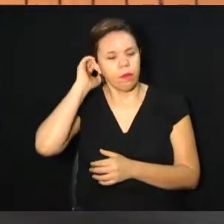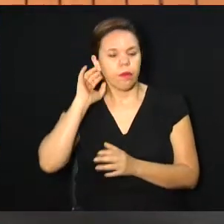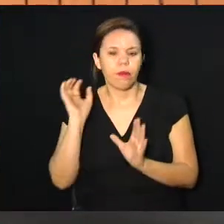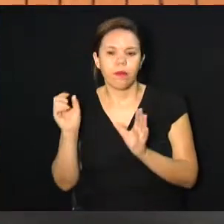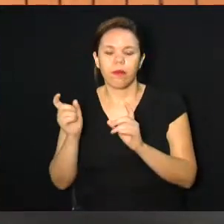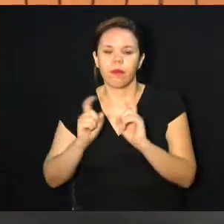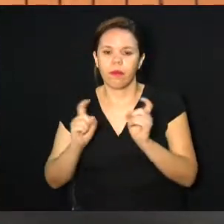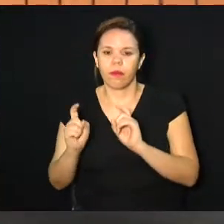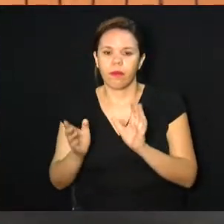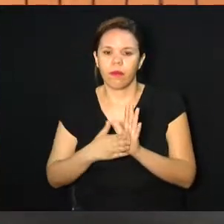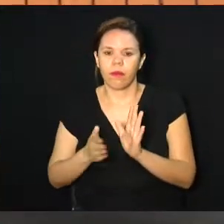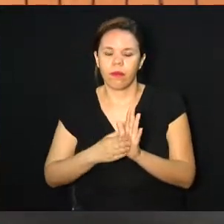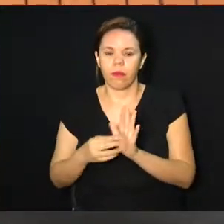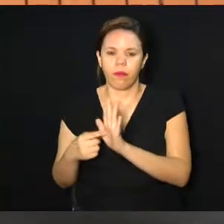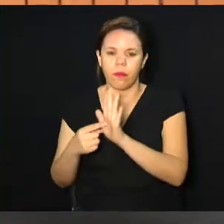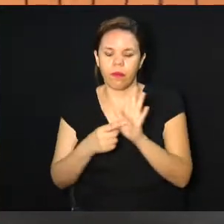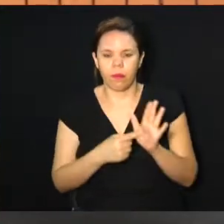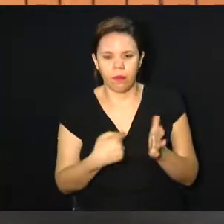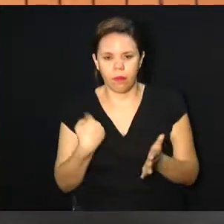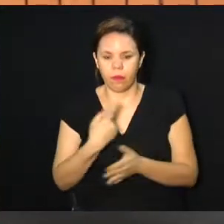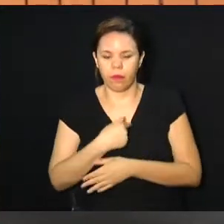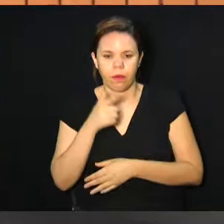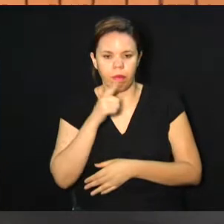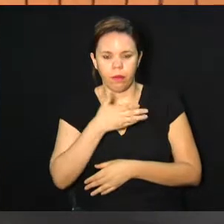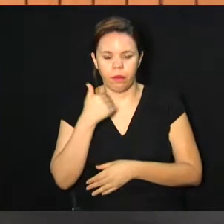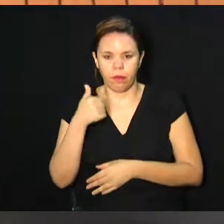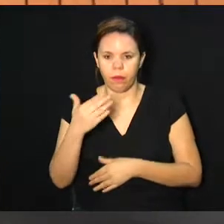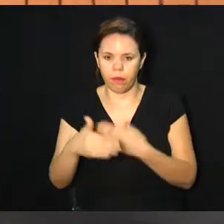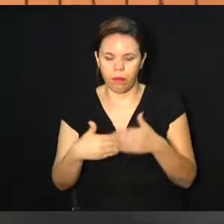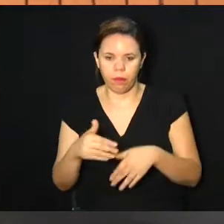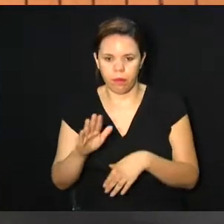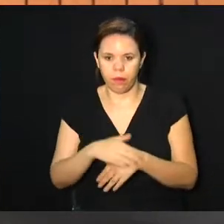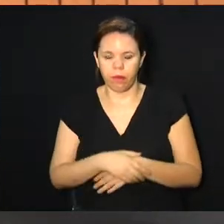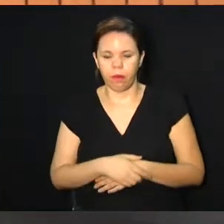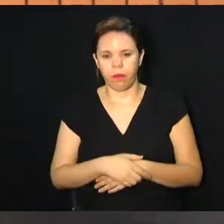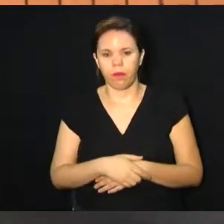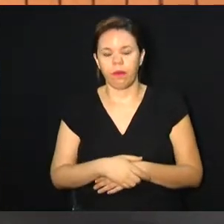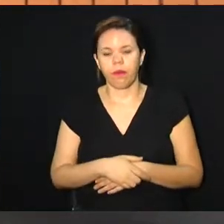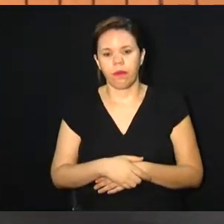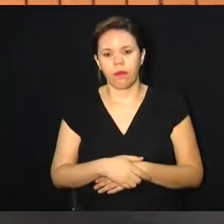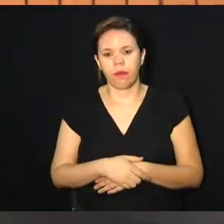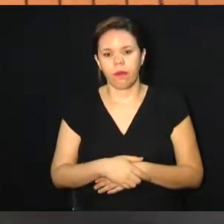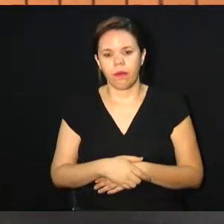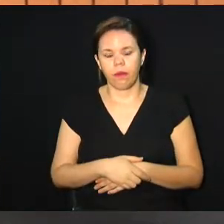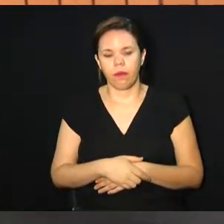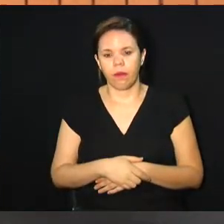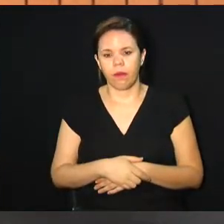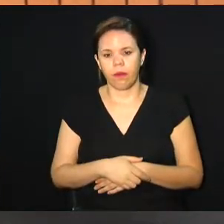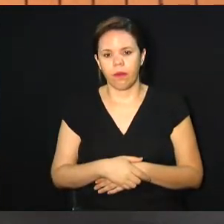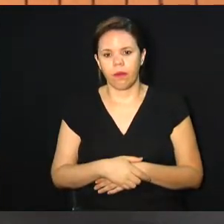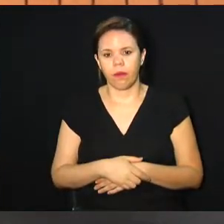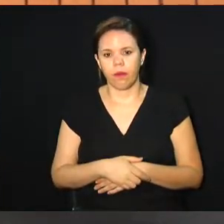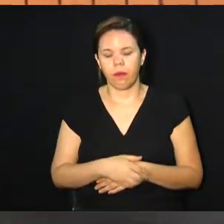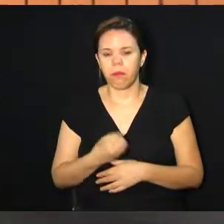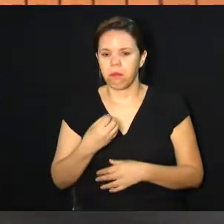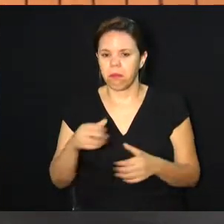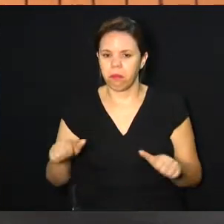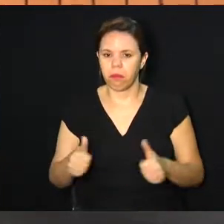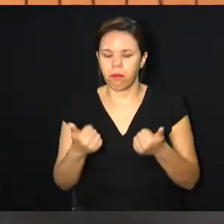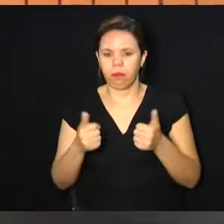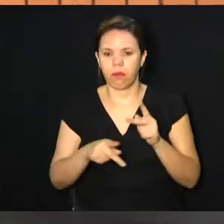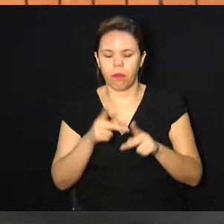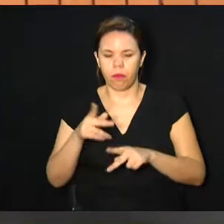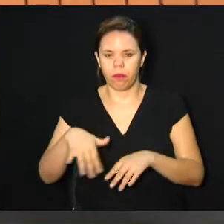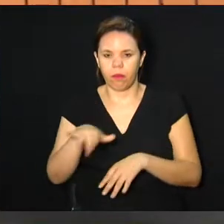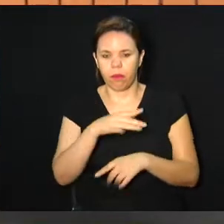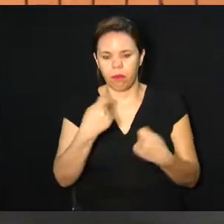apresentação da proposta. Mas, se a gente conseguir melhorar ainda mais, seria muito positivo para a população, que é